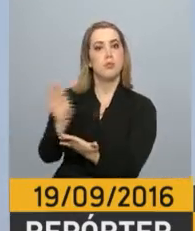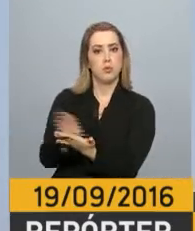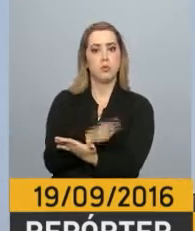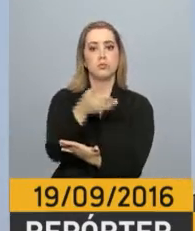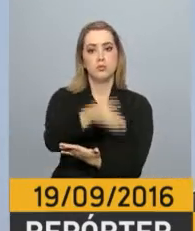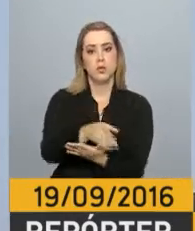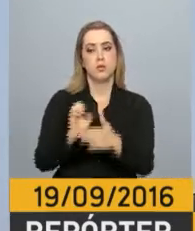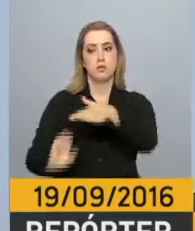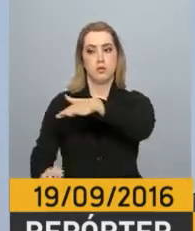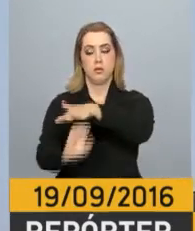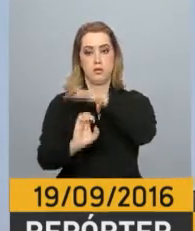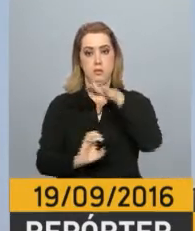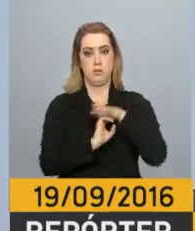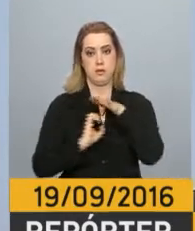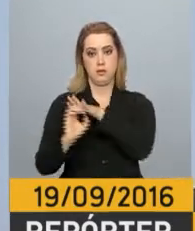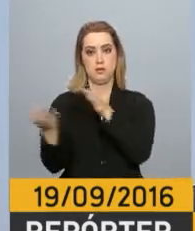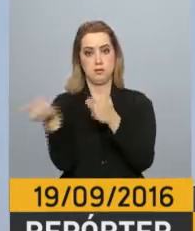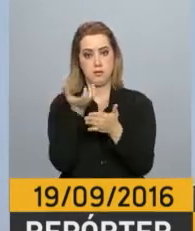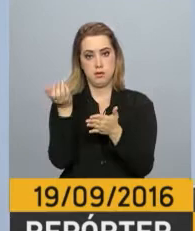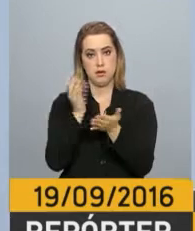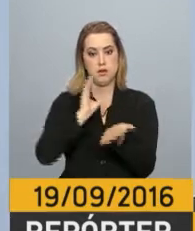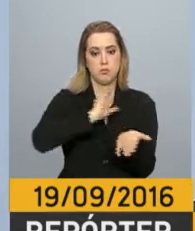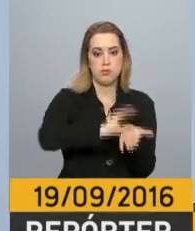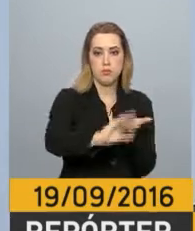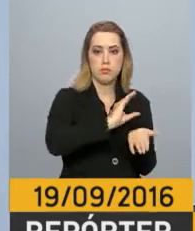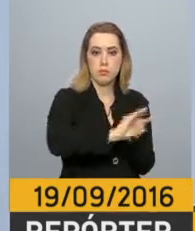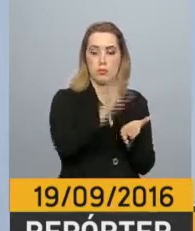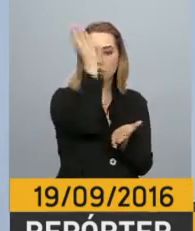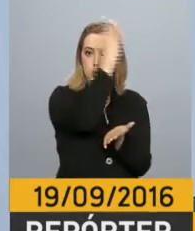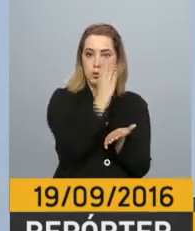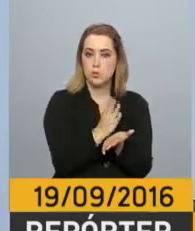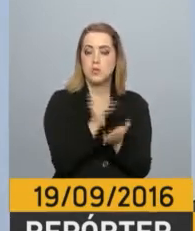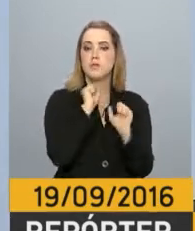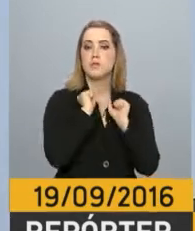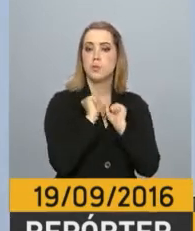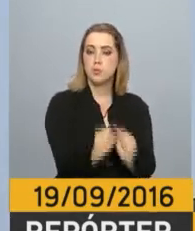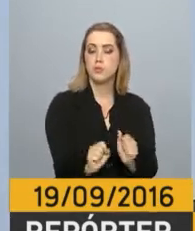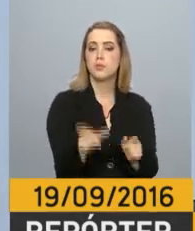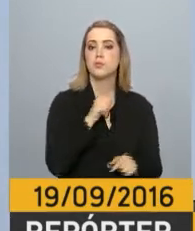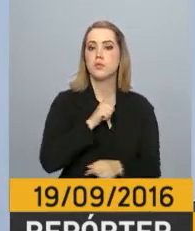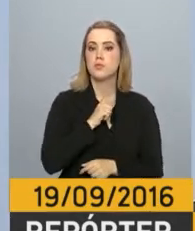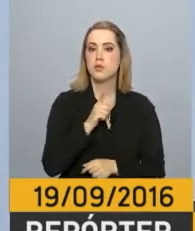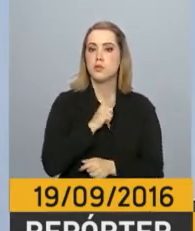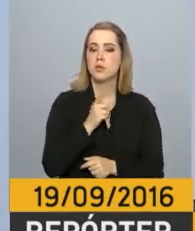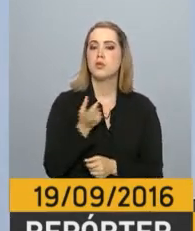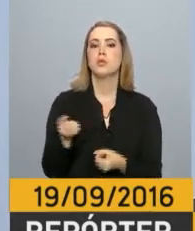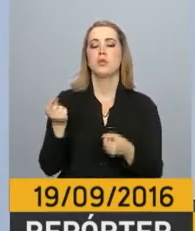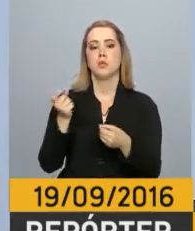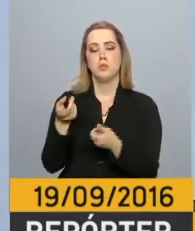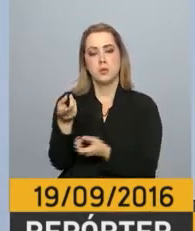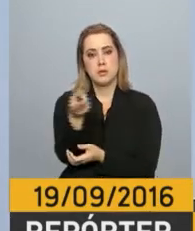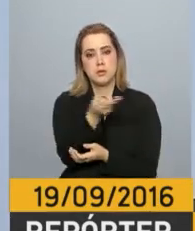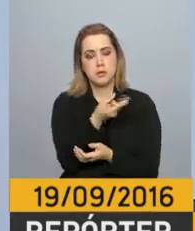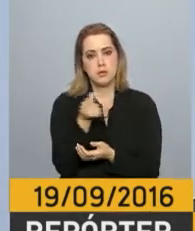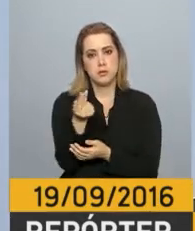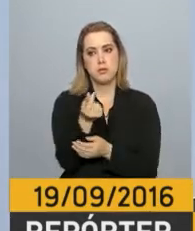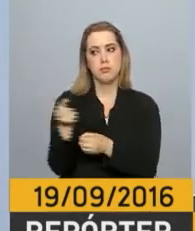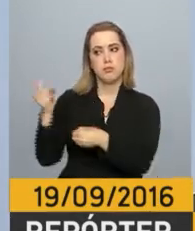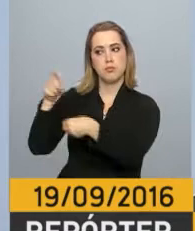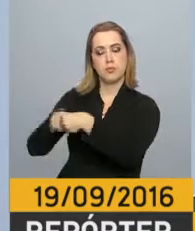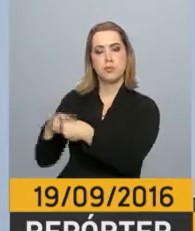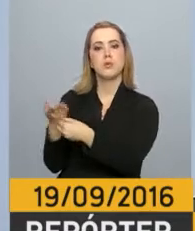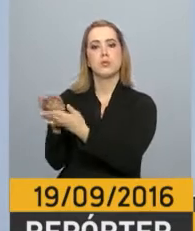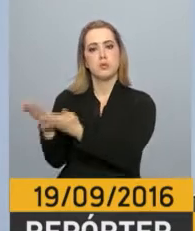as empresas investam no Brasil, para que elas possam ter o seu retorno dentro dos seus negócios, porque a nós do